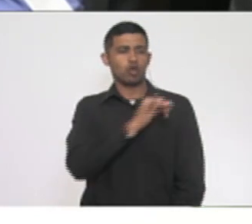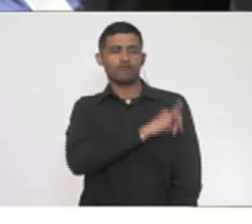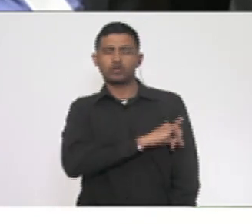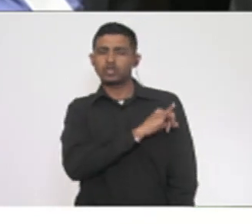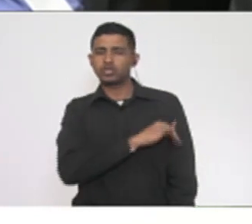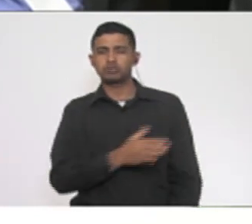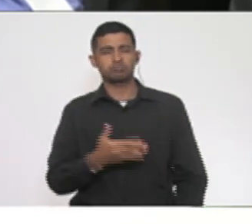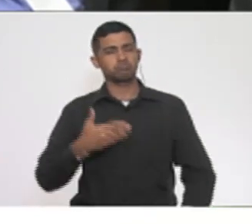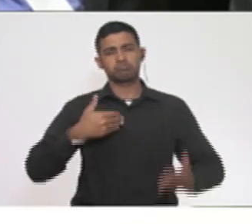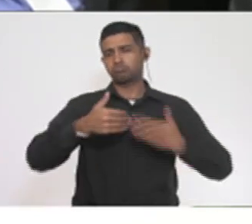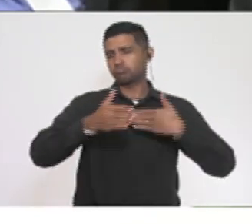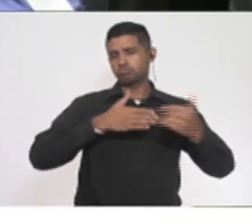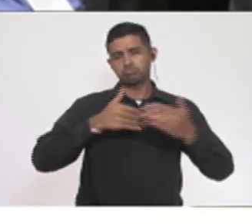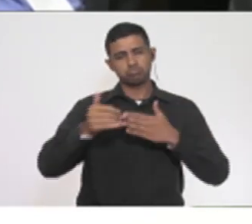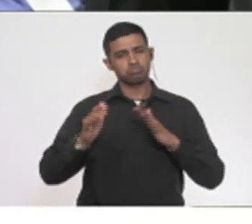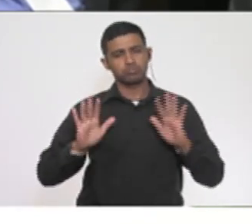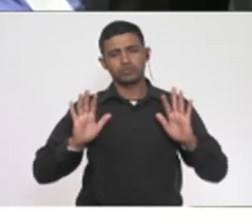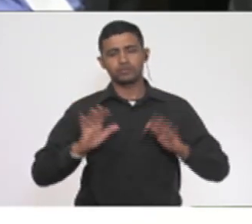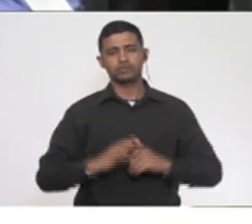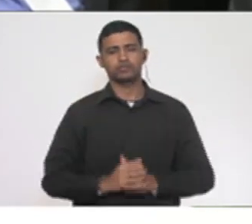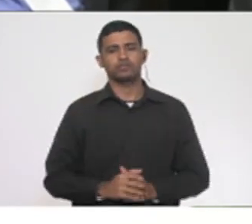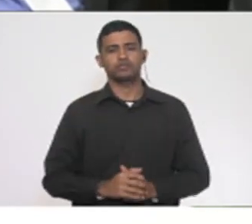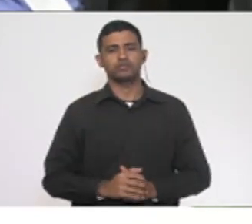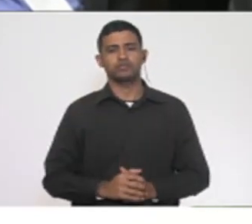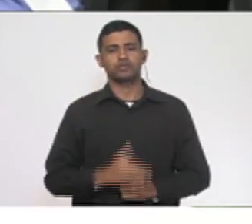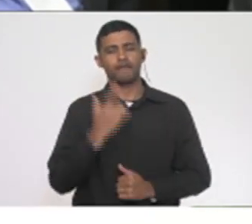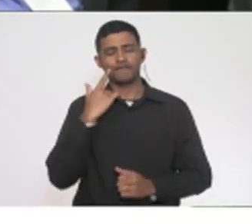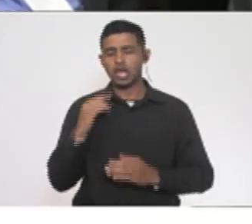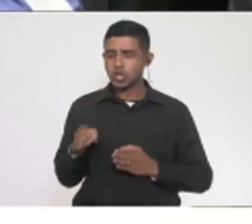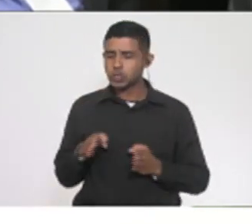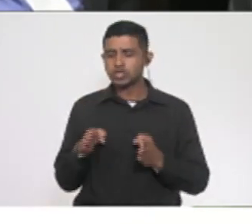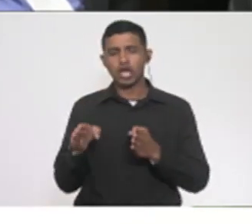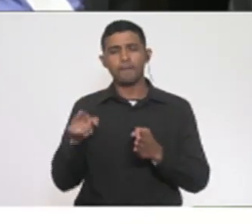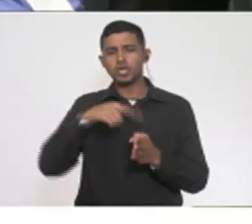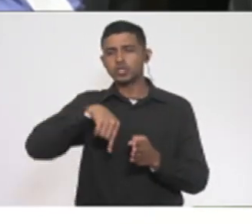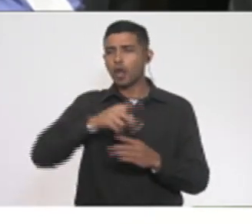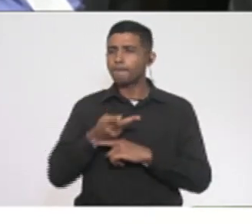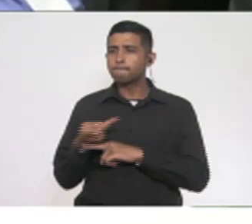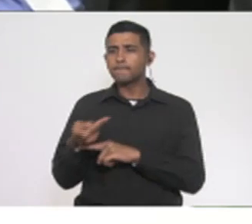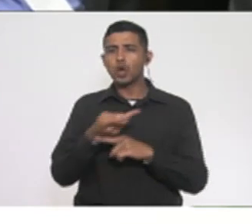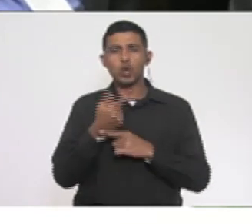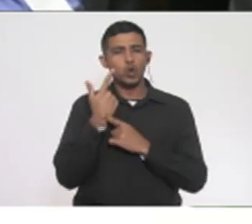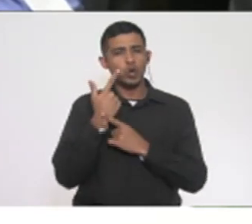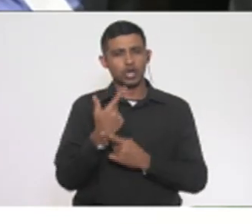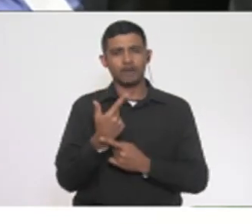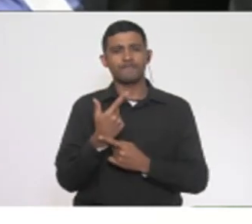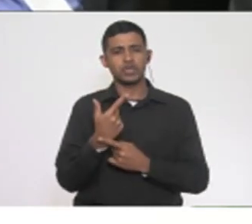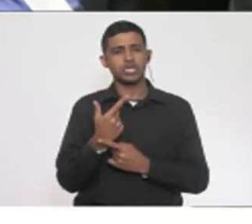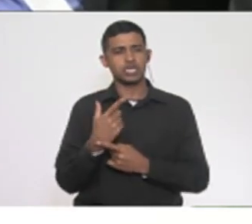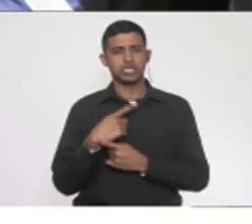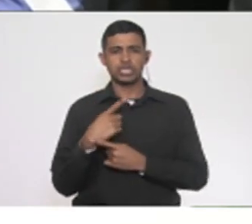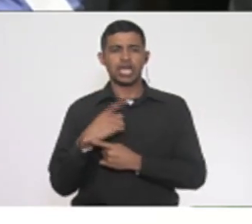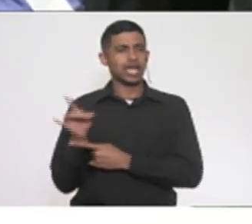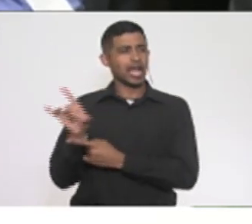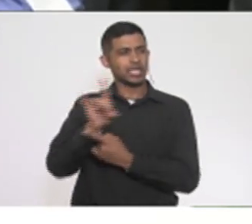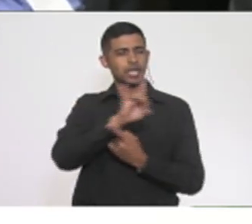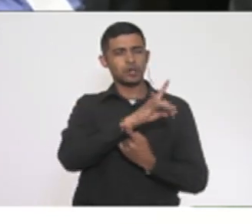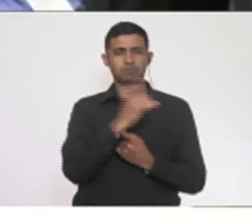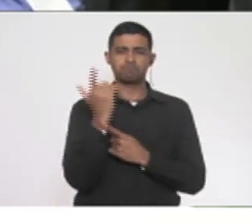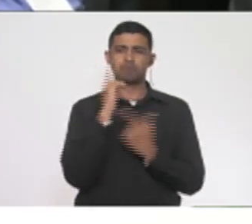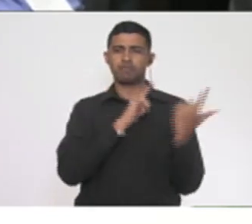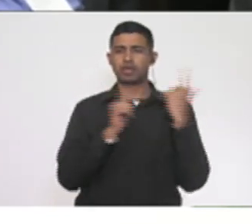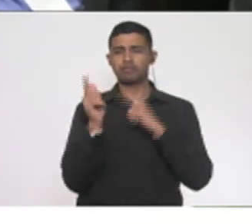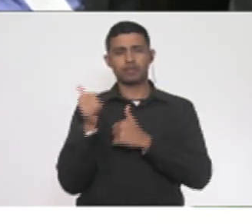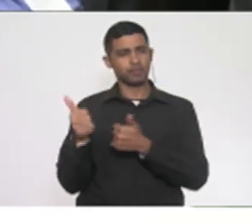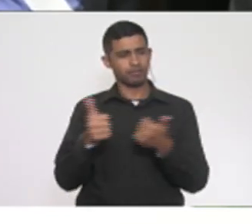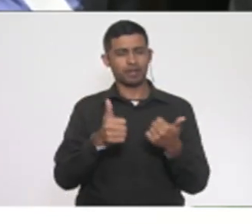de qualquer coisa, é um caminho que se busca que possa ter a relação de ganha-ganha com a sociedade, que é o mais